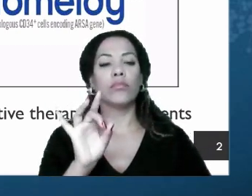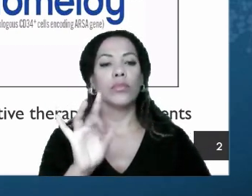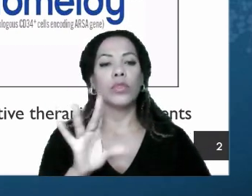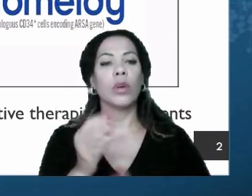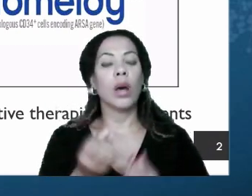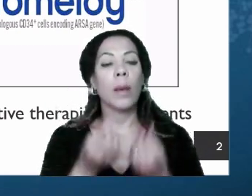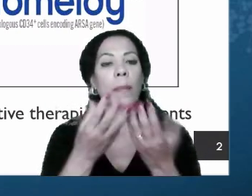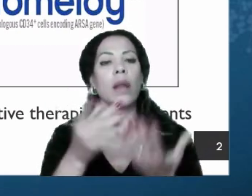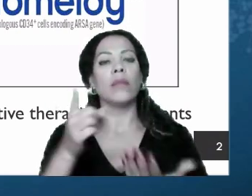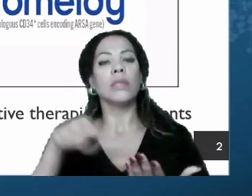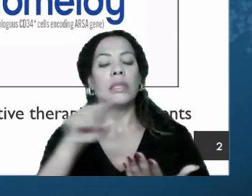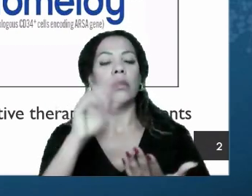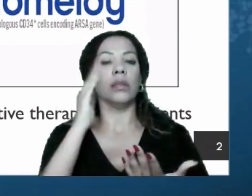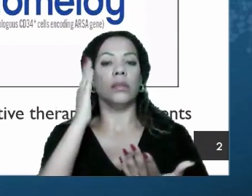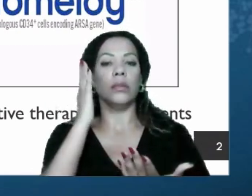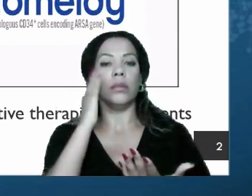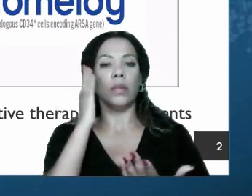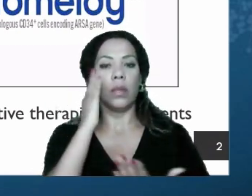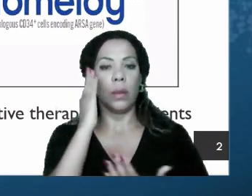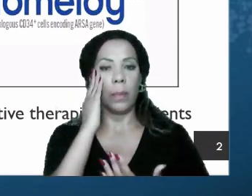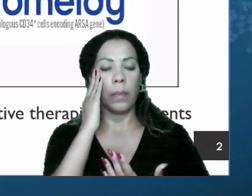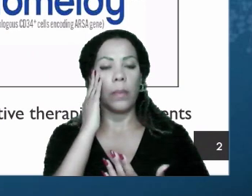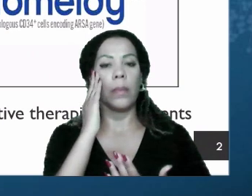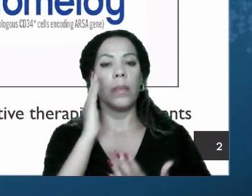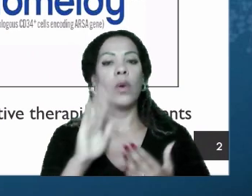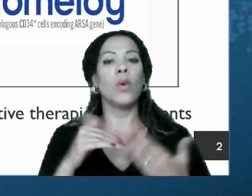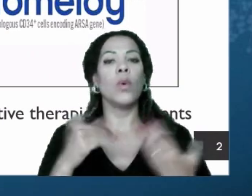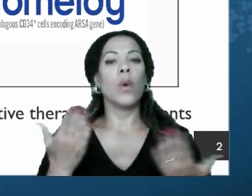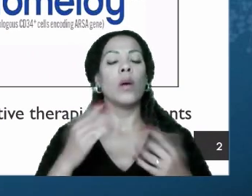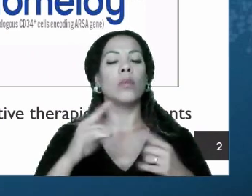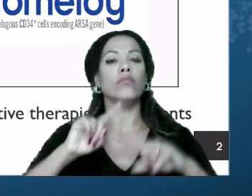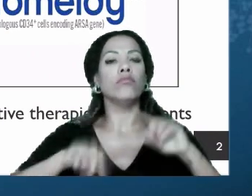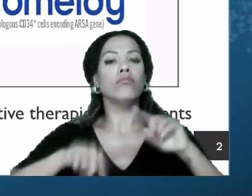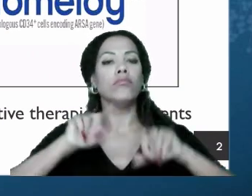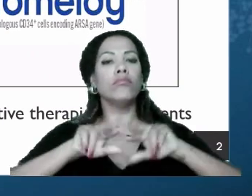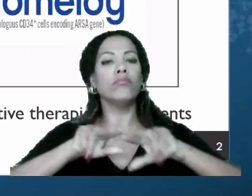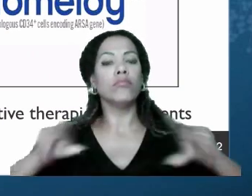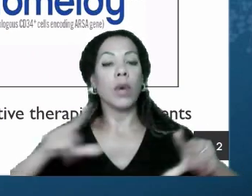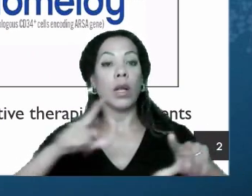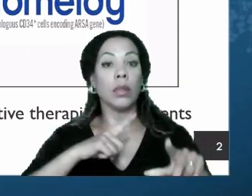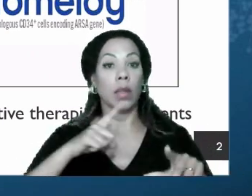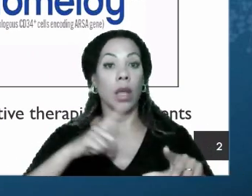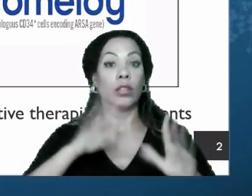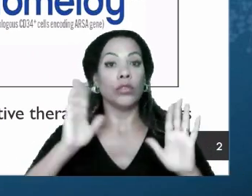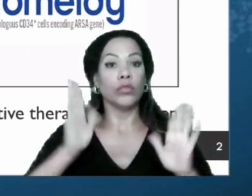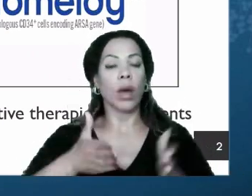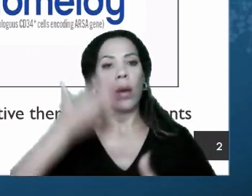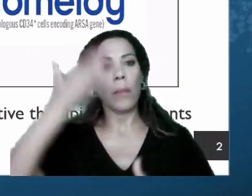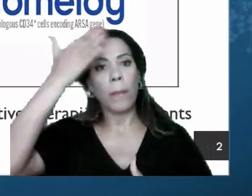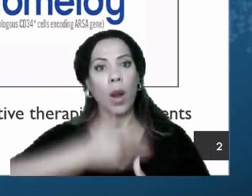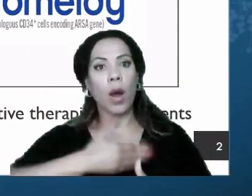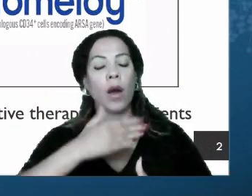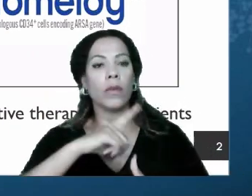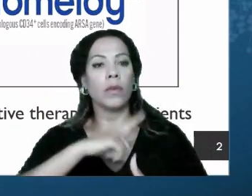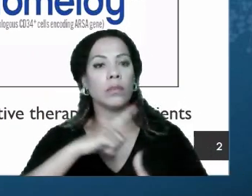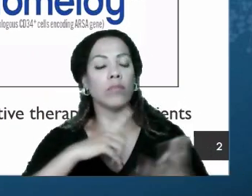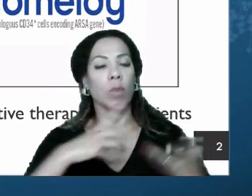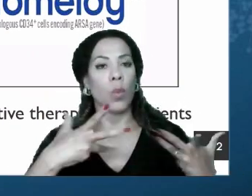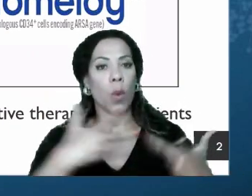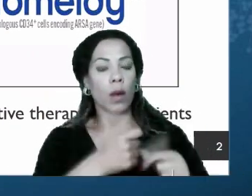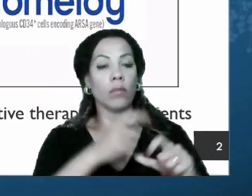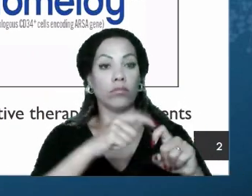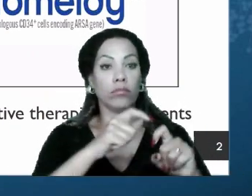uma noção de os produtos que têm sucesso clínico. Então, são produtos